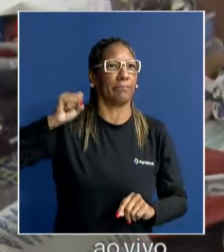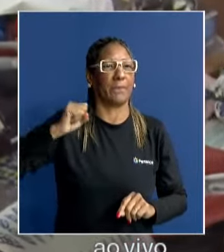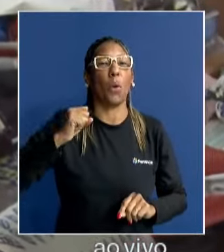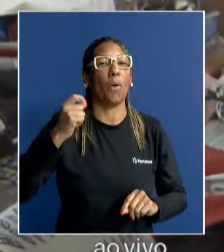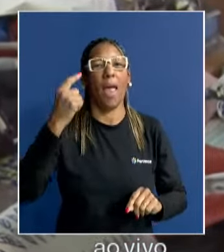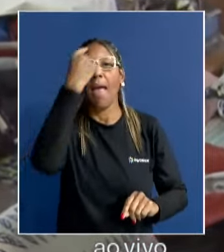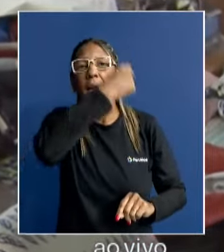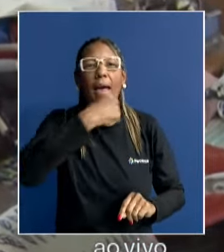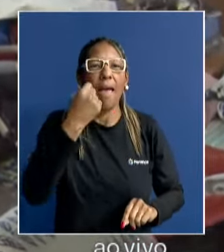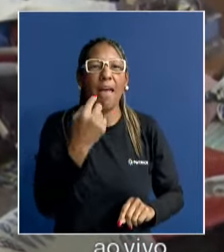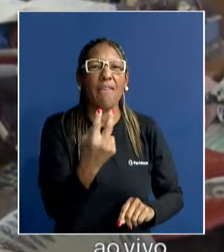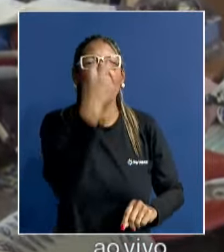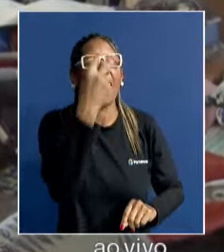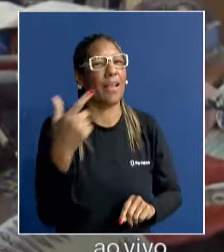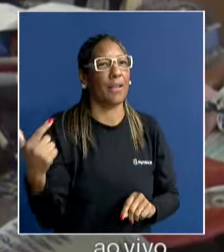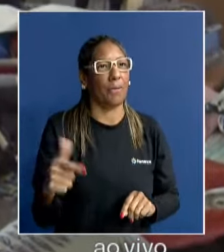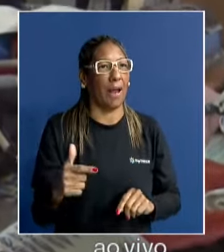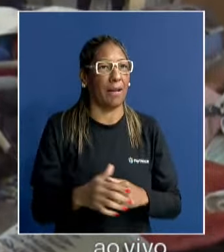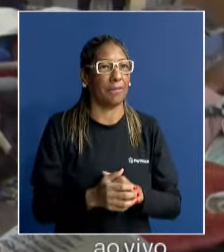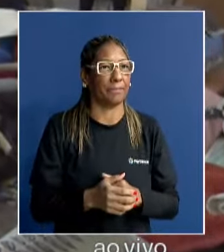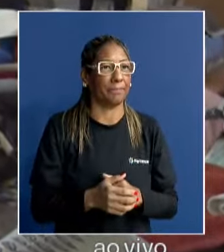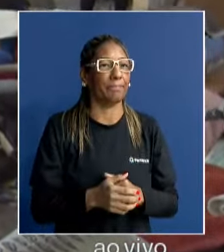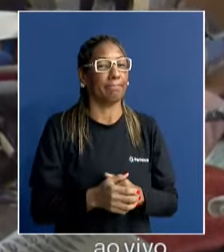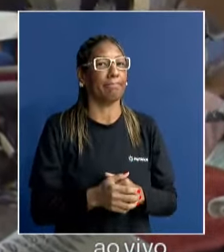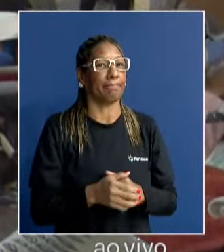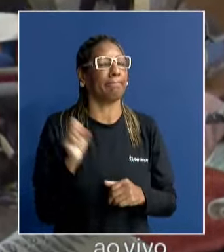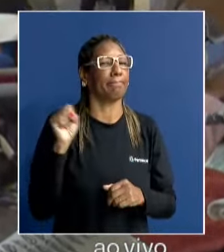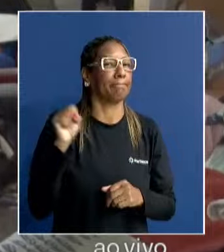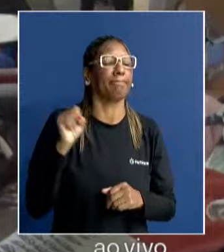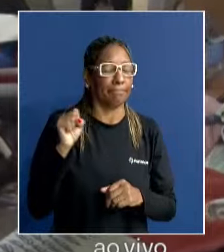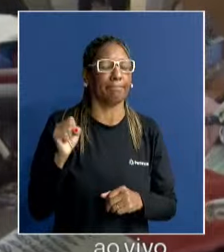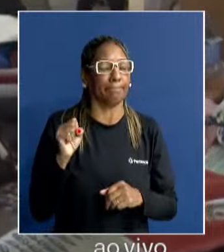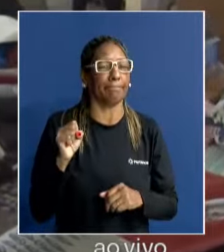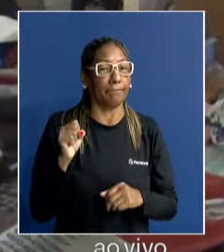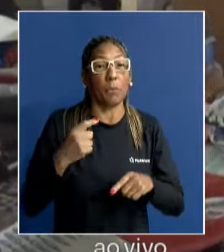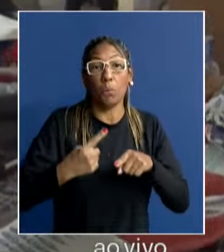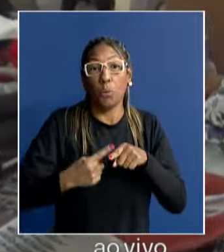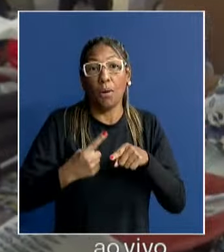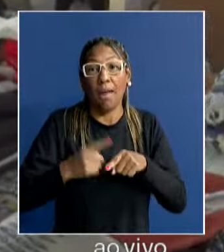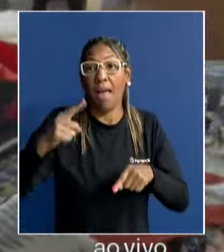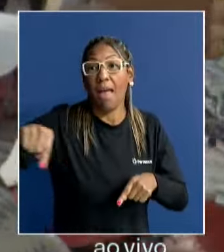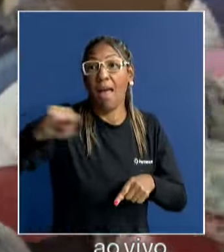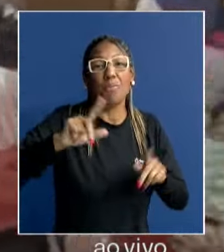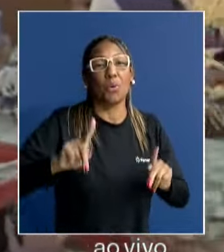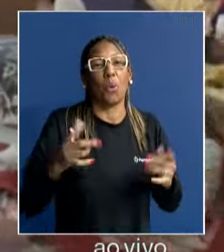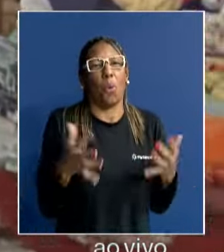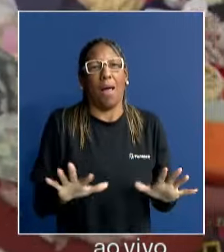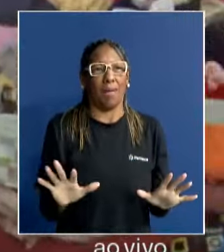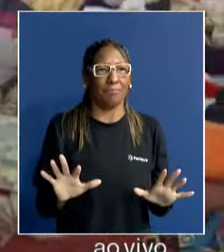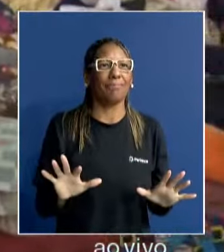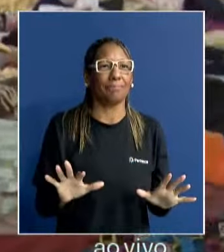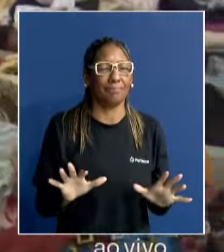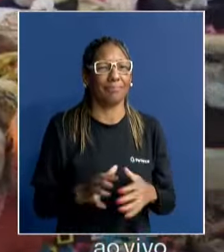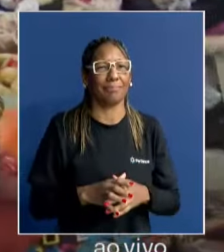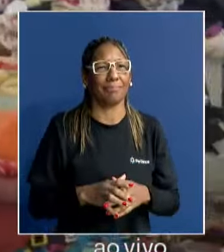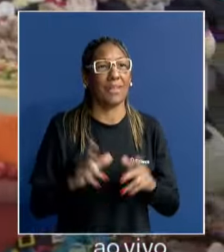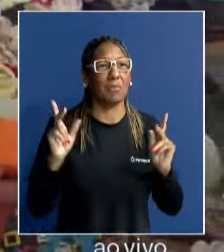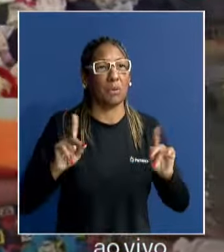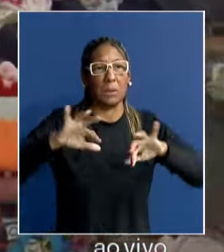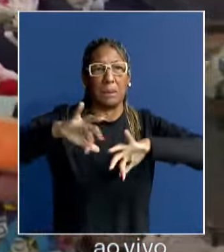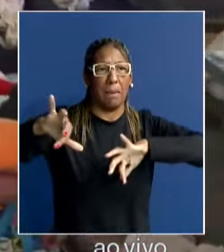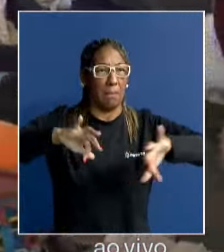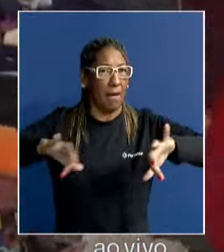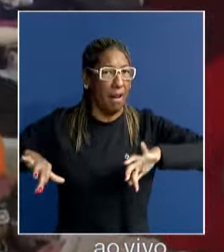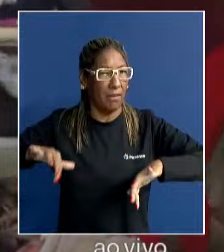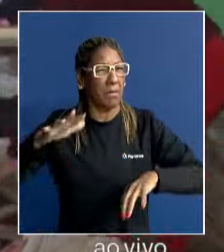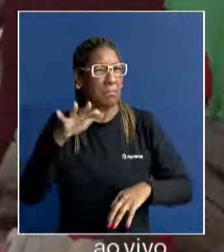também que está aqui no abrigo. Ela fez um sinal que estava concordando comigo com a cabeça, porque essa situação que a gente vê, ó. Olha só, as pessoas separadas,